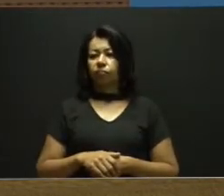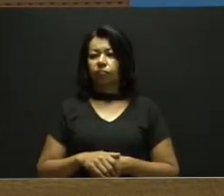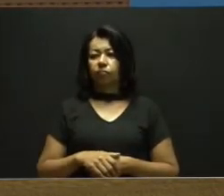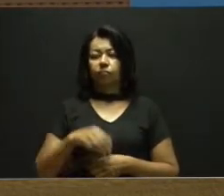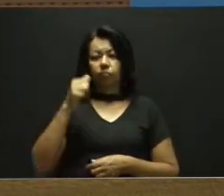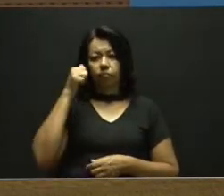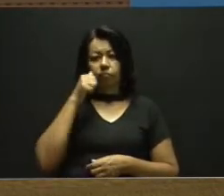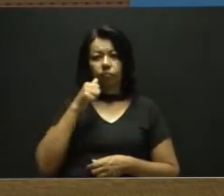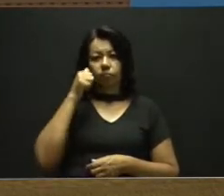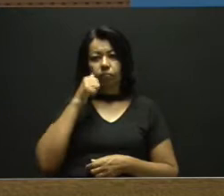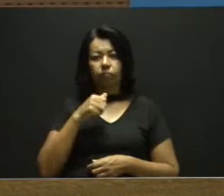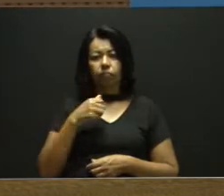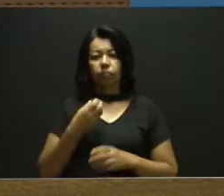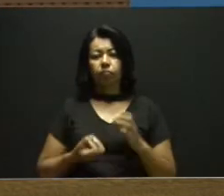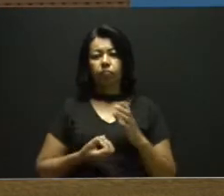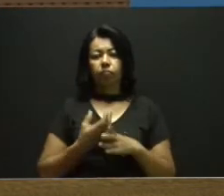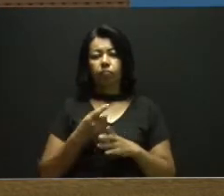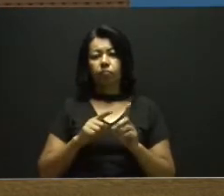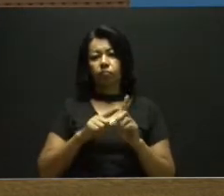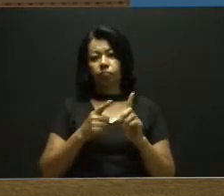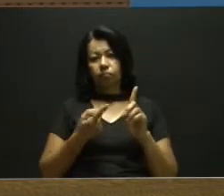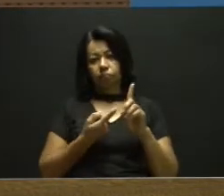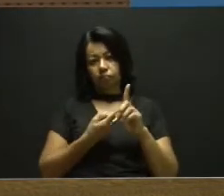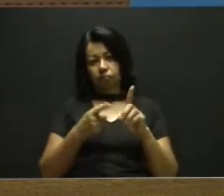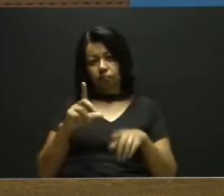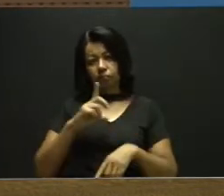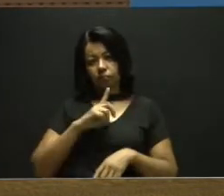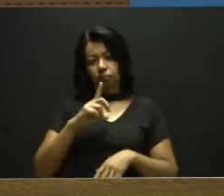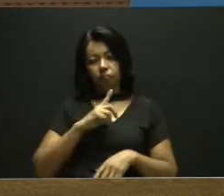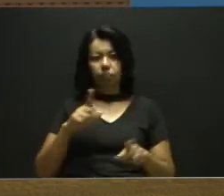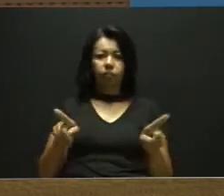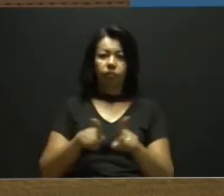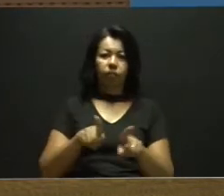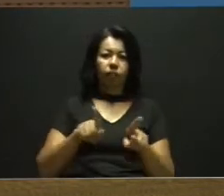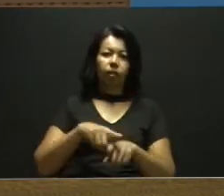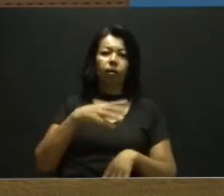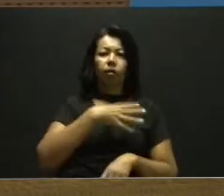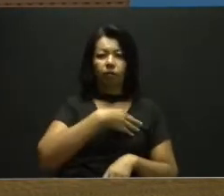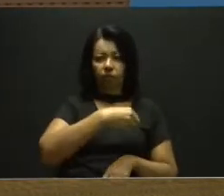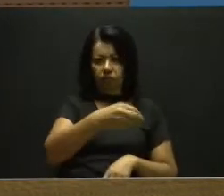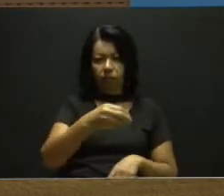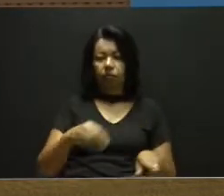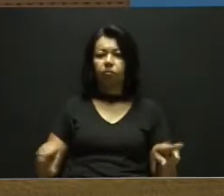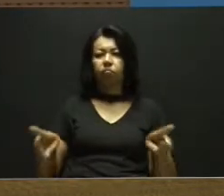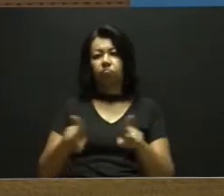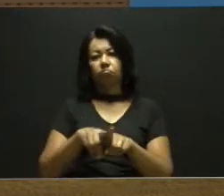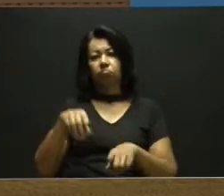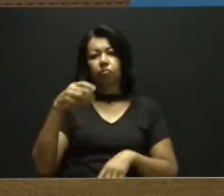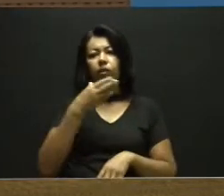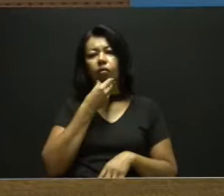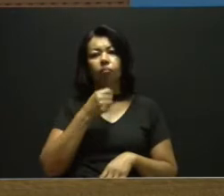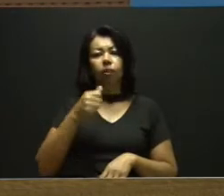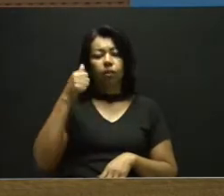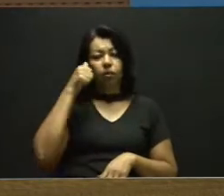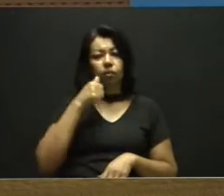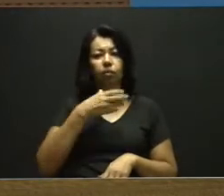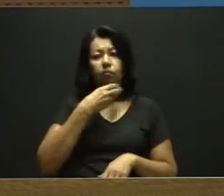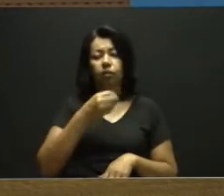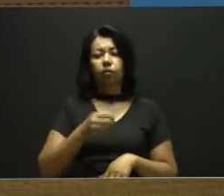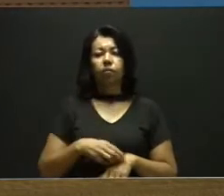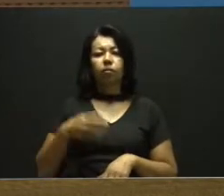gente gerada em meu ventre e também de filhos e filhas adotados por